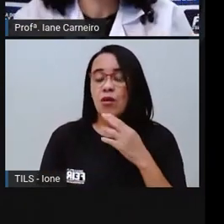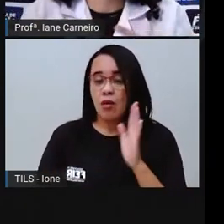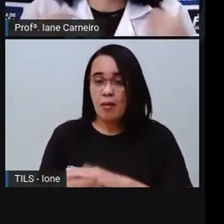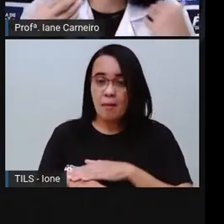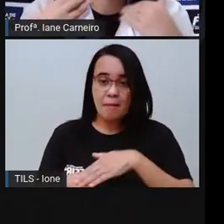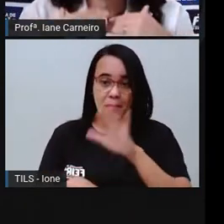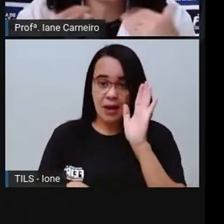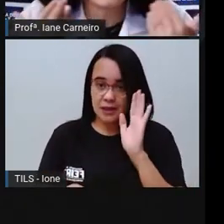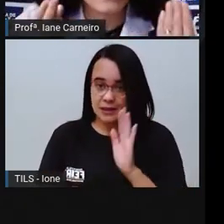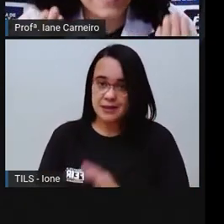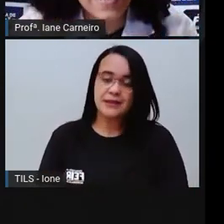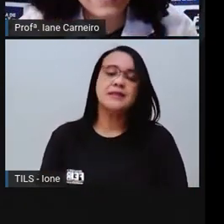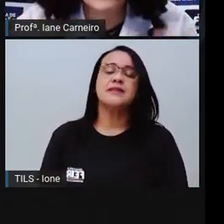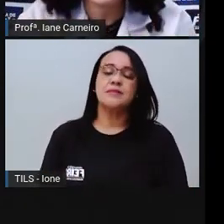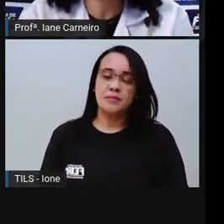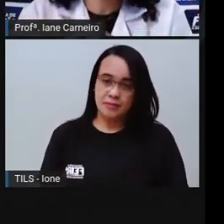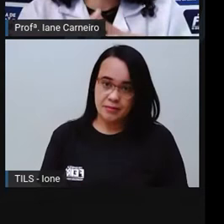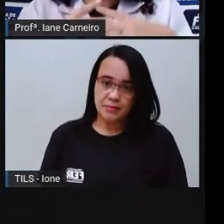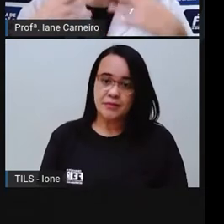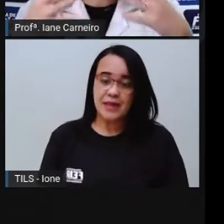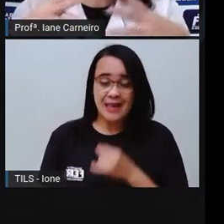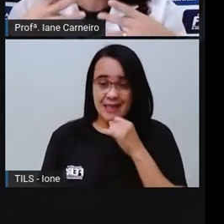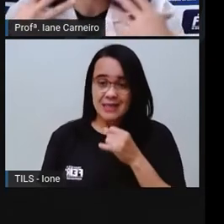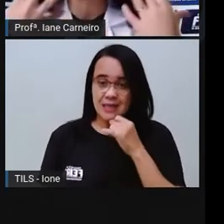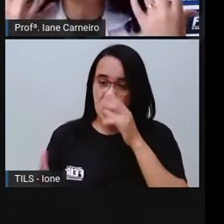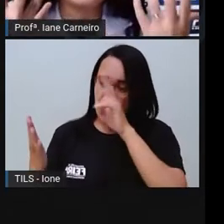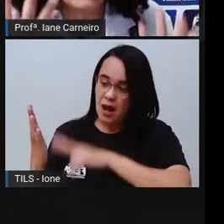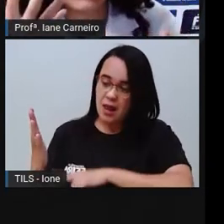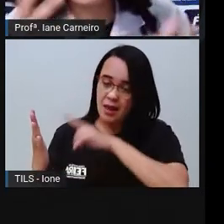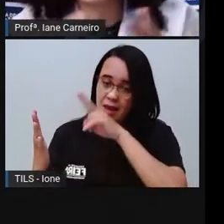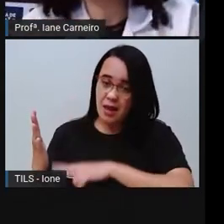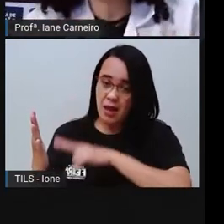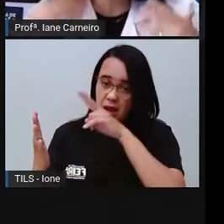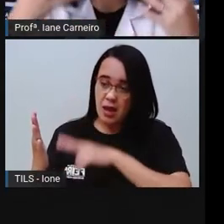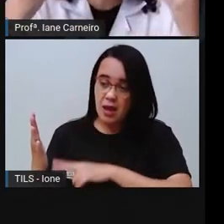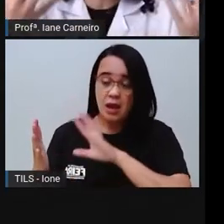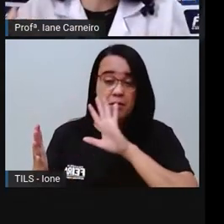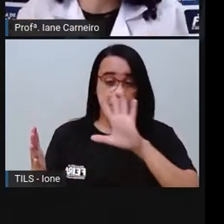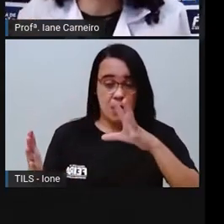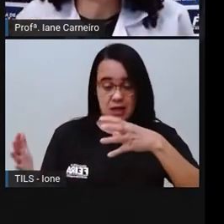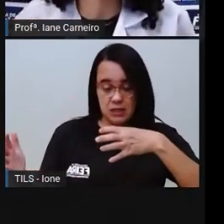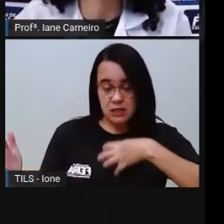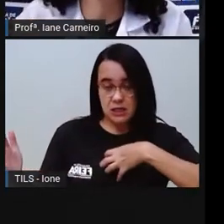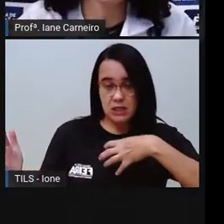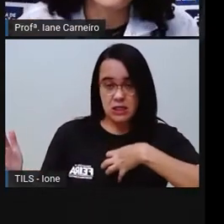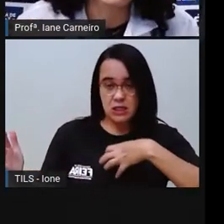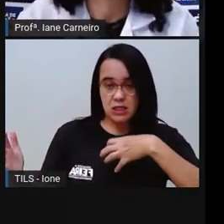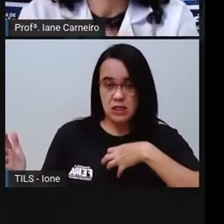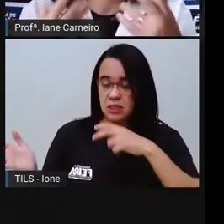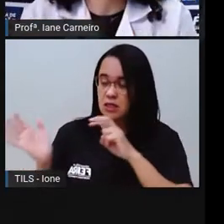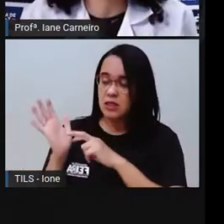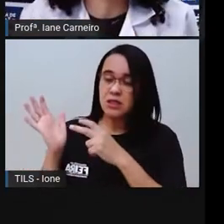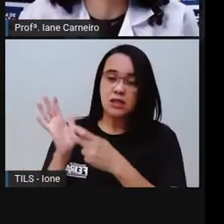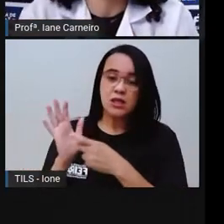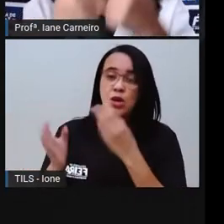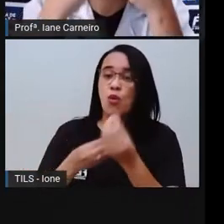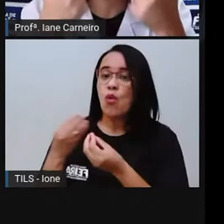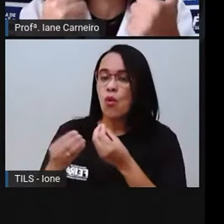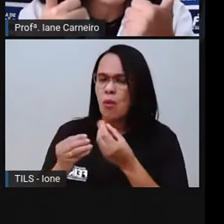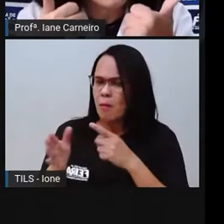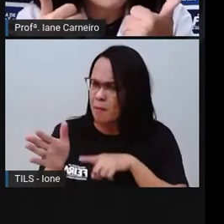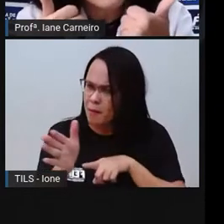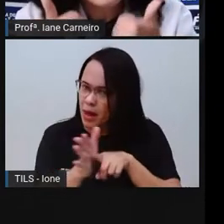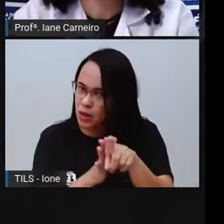pro vocês vão ler né o dando o sentido dando o significado de uma pergunta